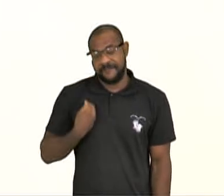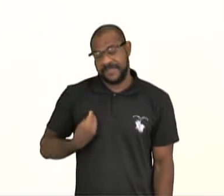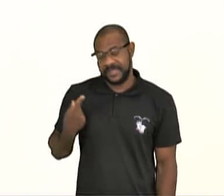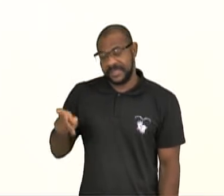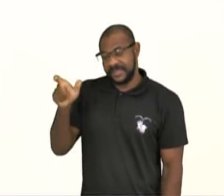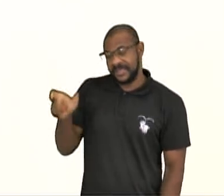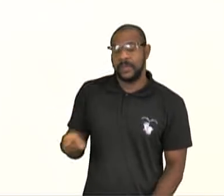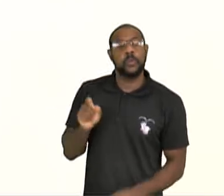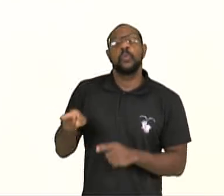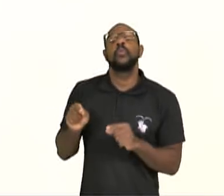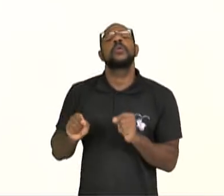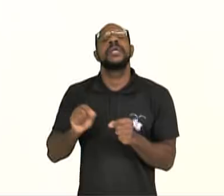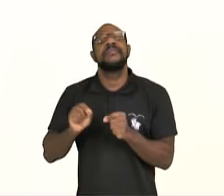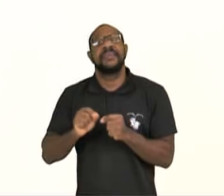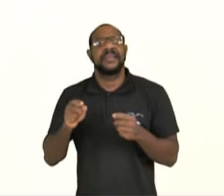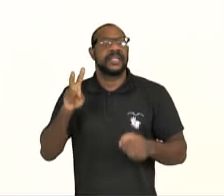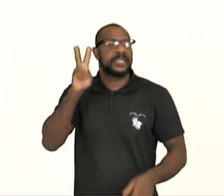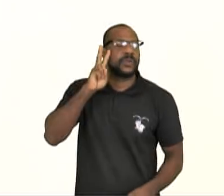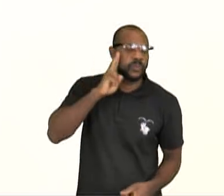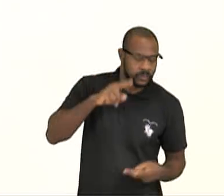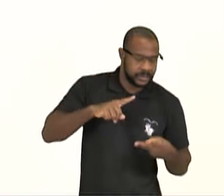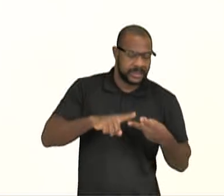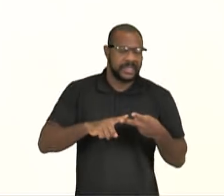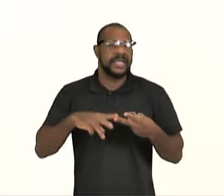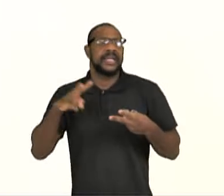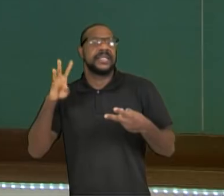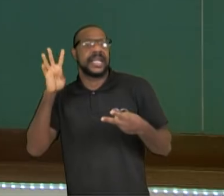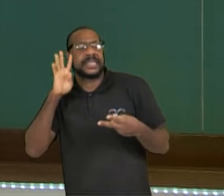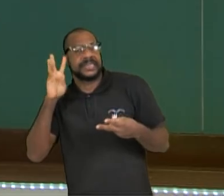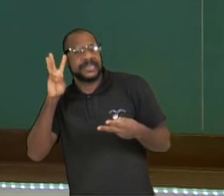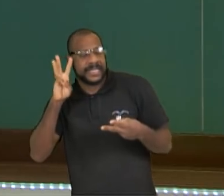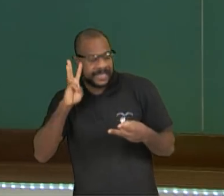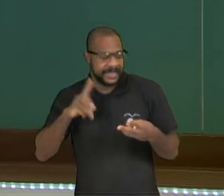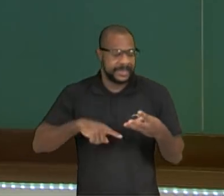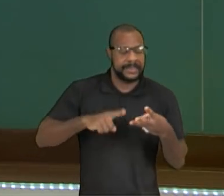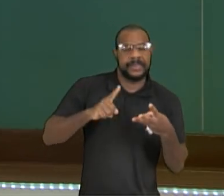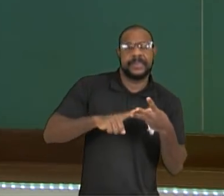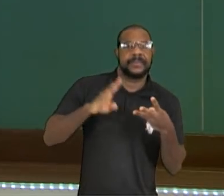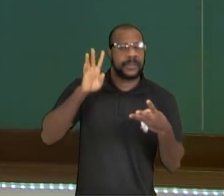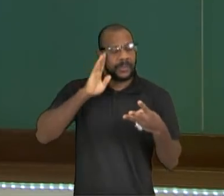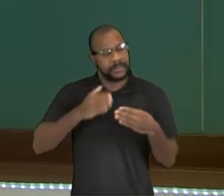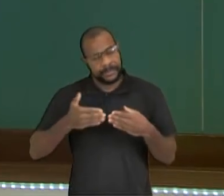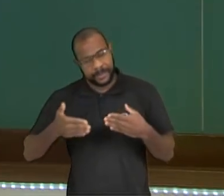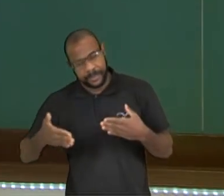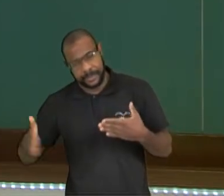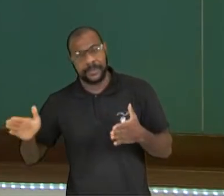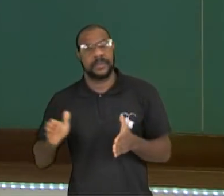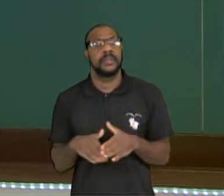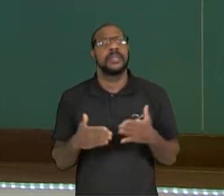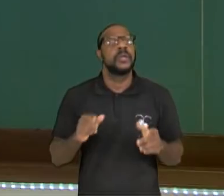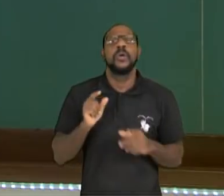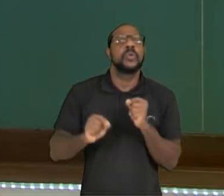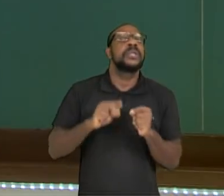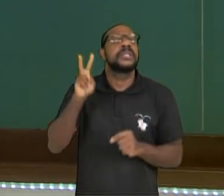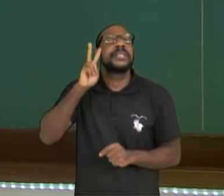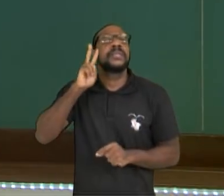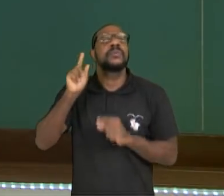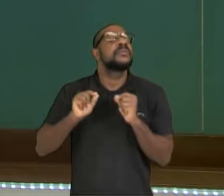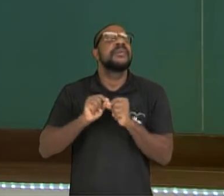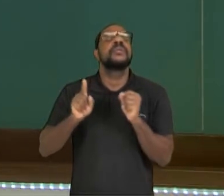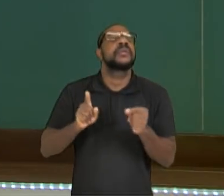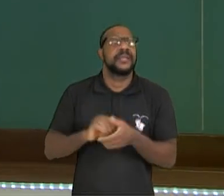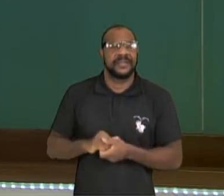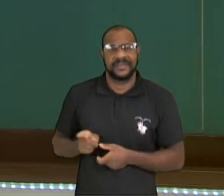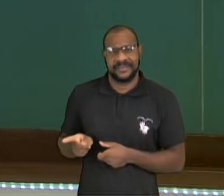O que ele faz na segunda, o que ele faz na terça e assim por diante. E o que ele faz nas segundas? Olha lá,